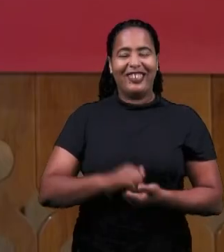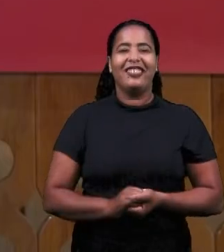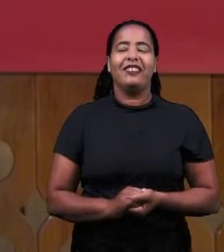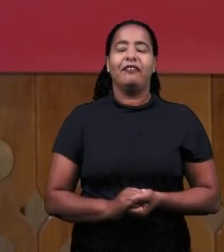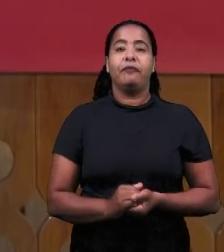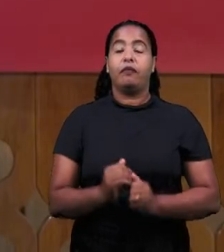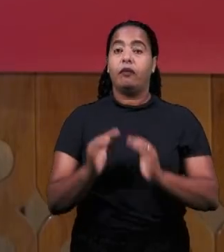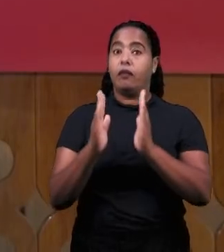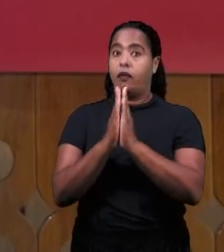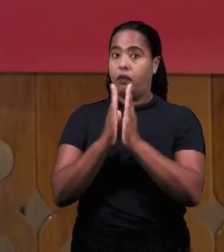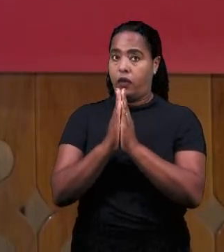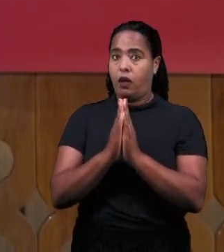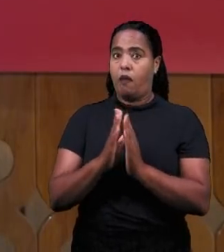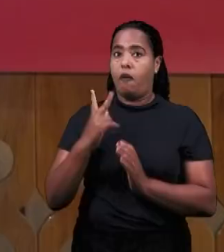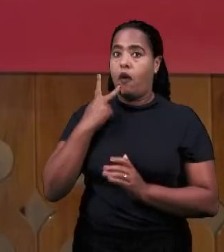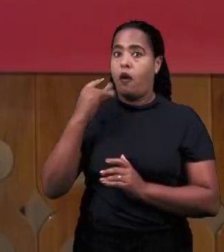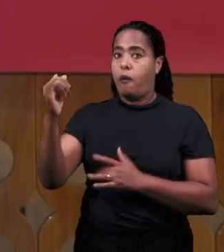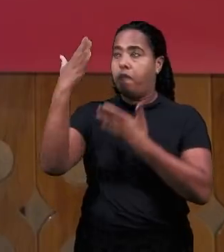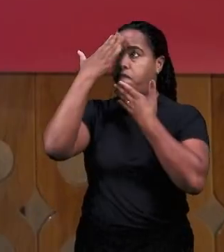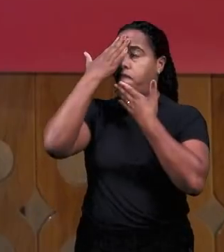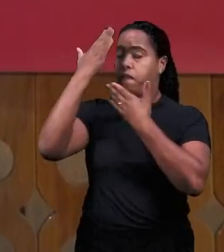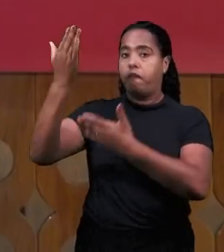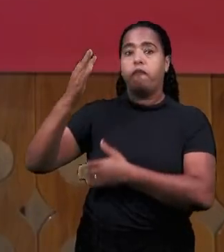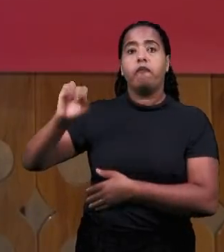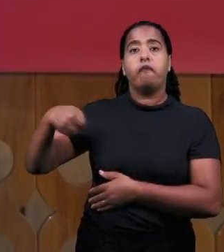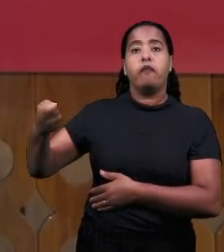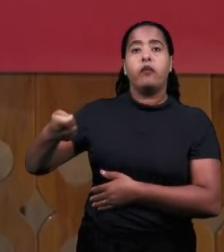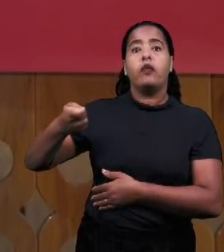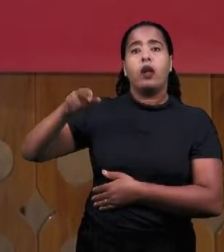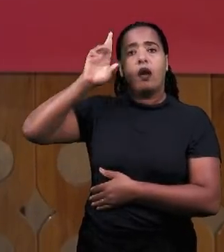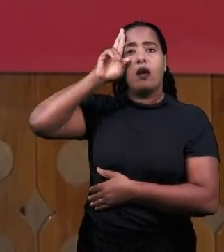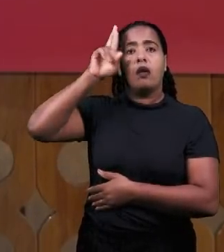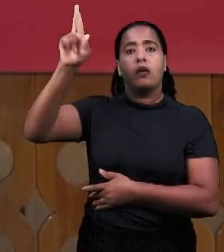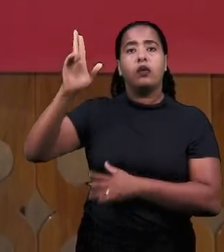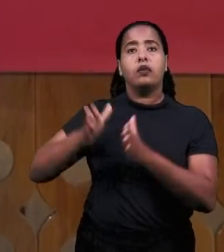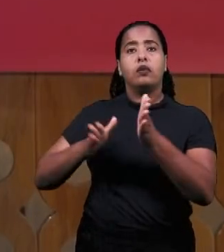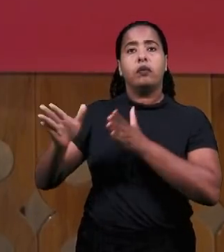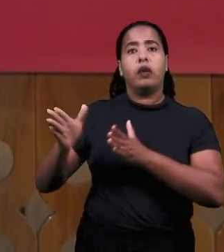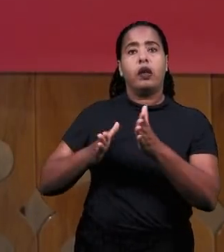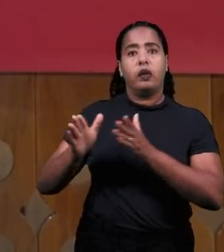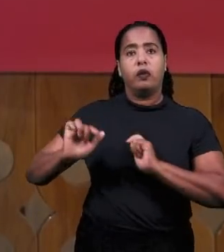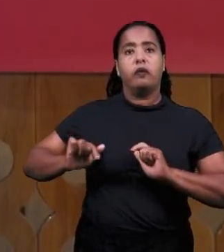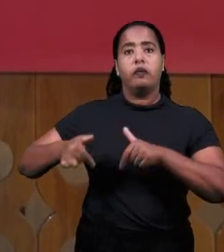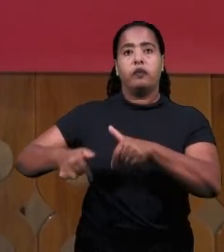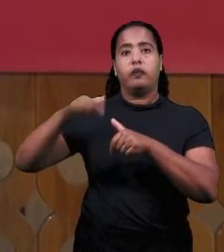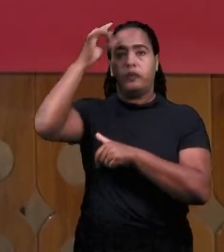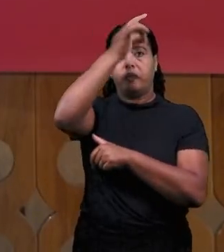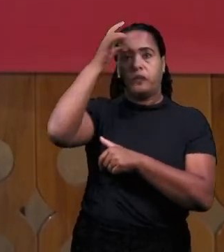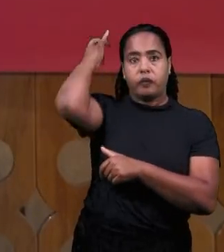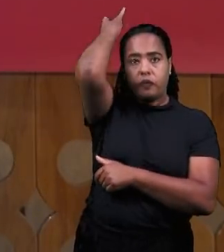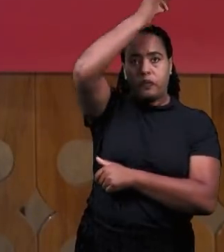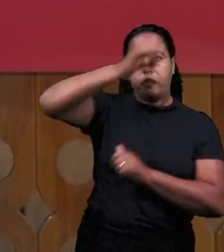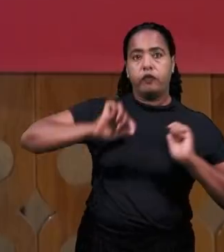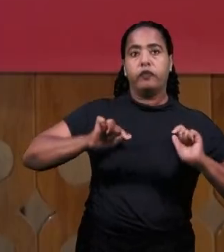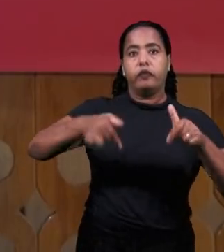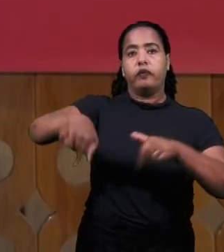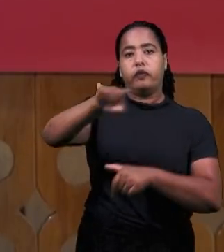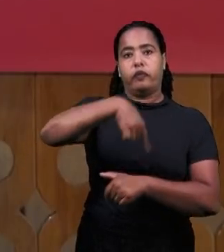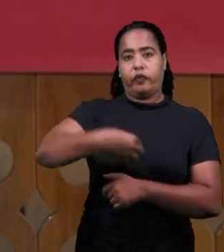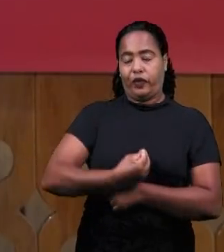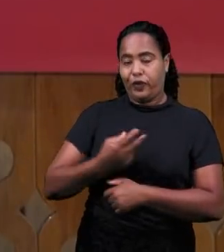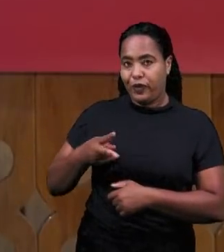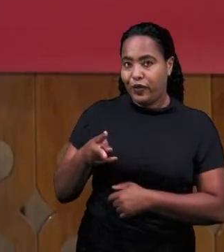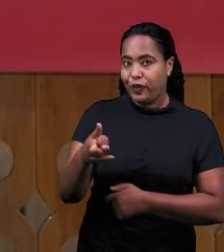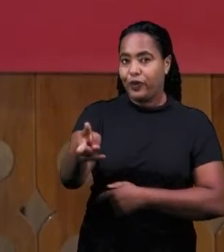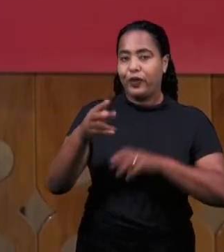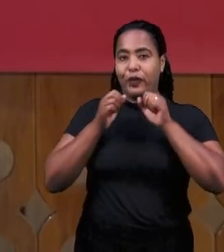Bendizemos ao teu nome, Senhor, por esse período, pela tua presença, pela operação do teu Espírito no nosso meio. Continua nos abençoando